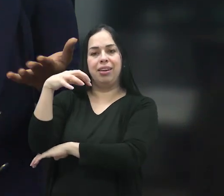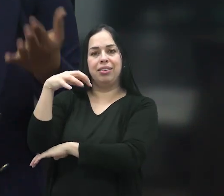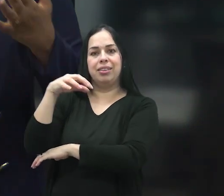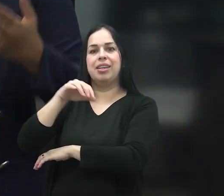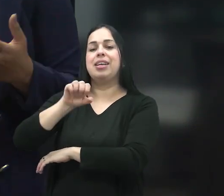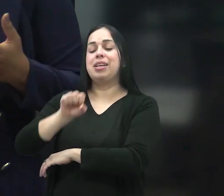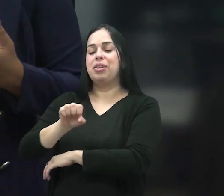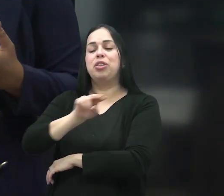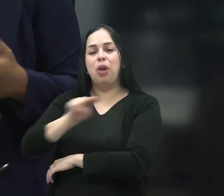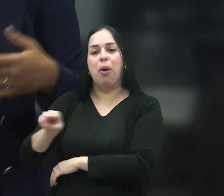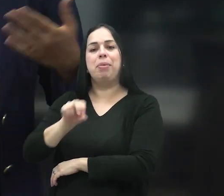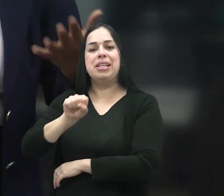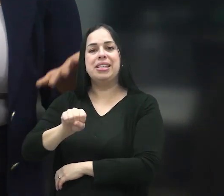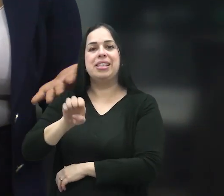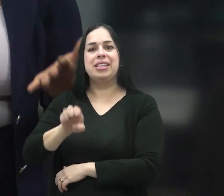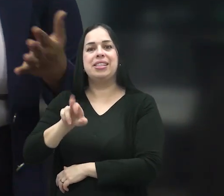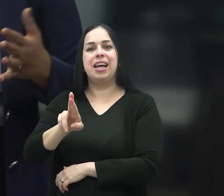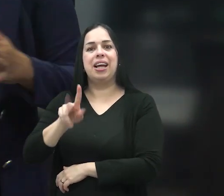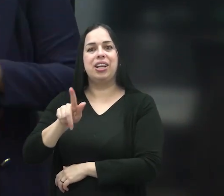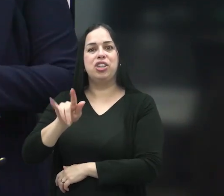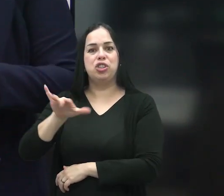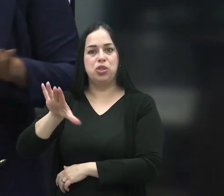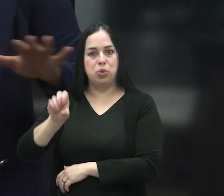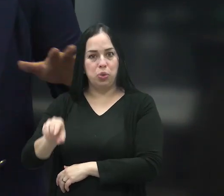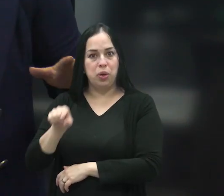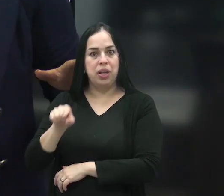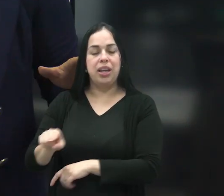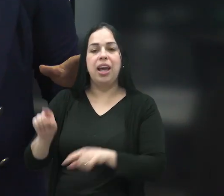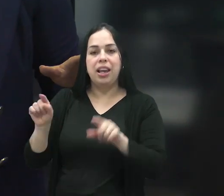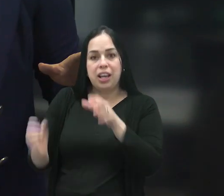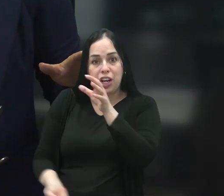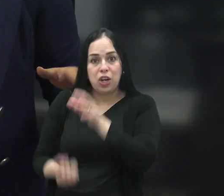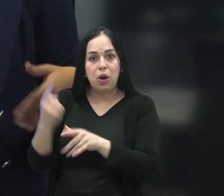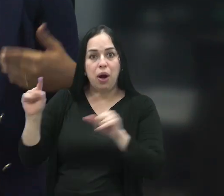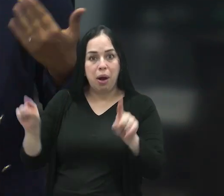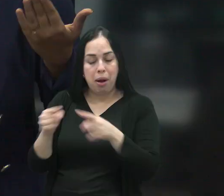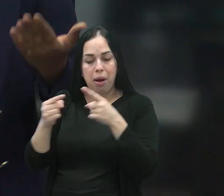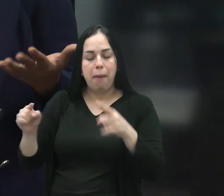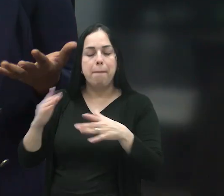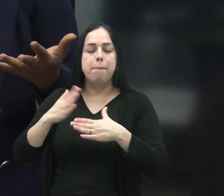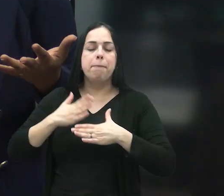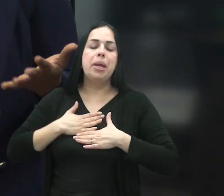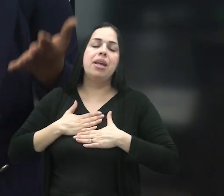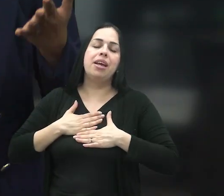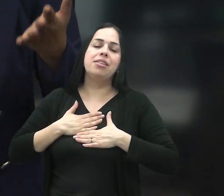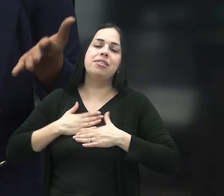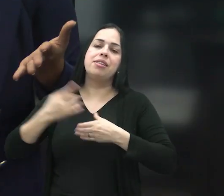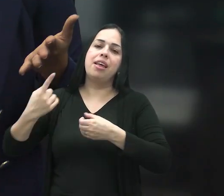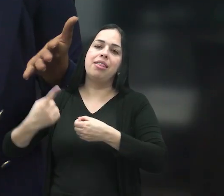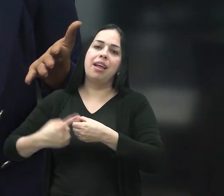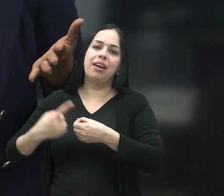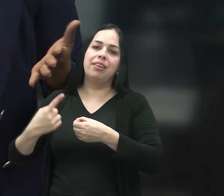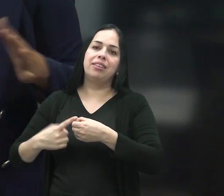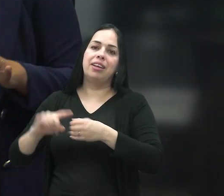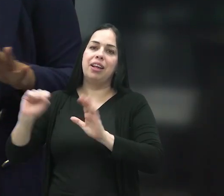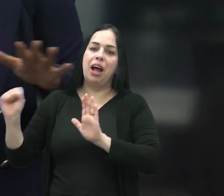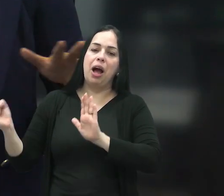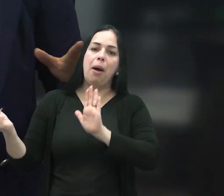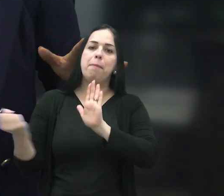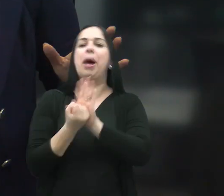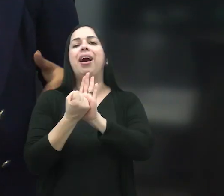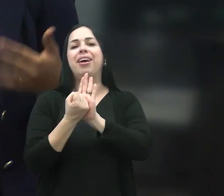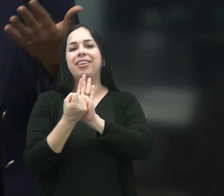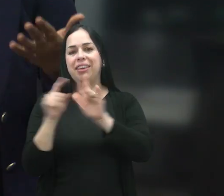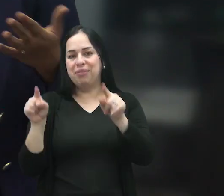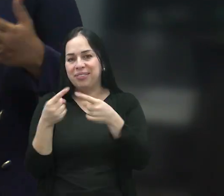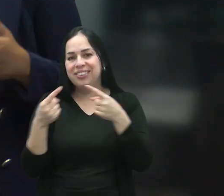É o Parque Sérgio Vaz. Maestro e compositor de um dos hinos de São José dos Campos, a canção Minha Cidade, Vaz deixou sua marca no cenário